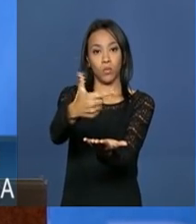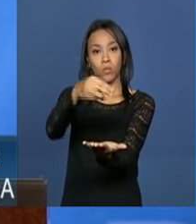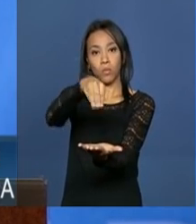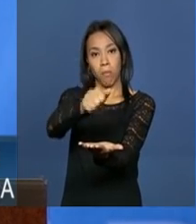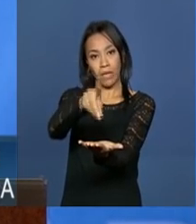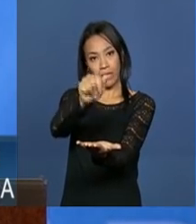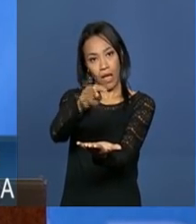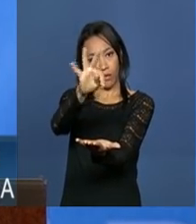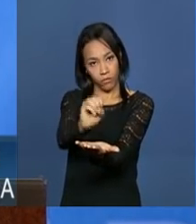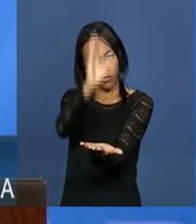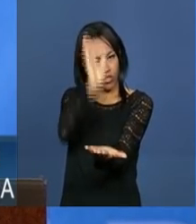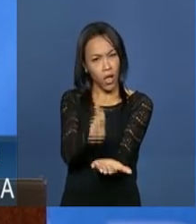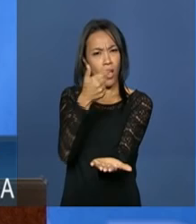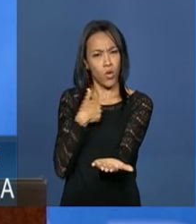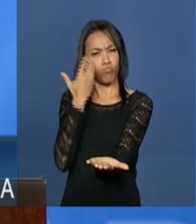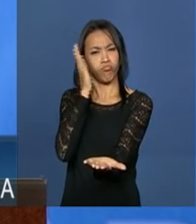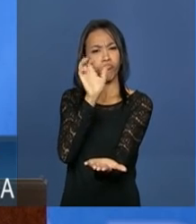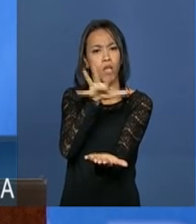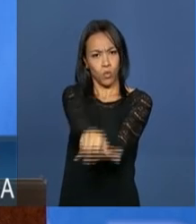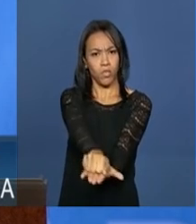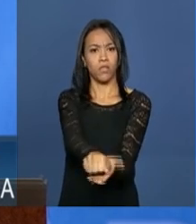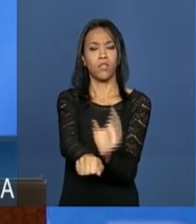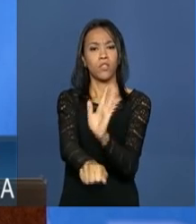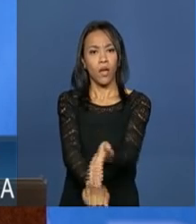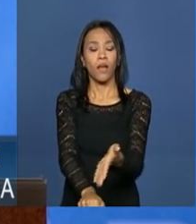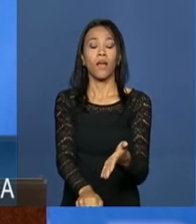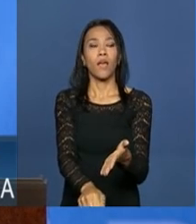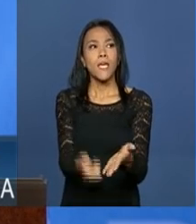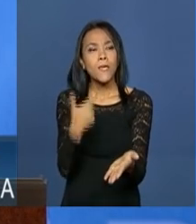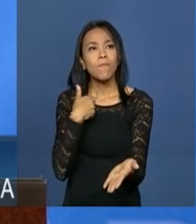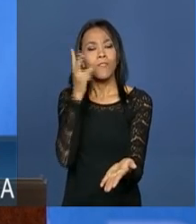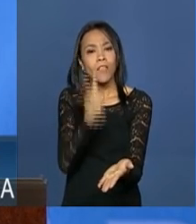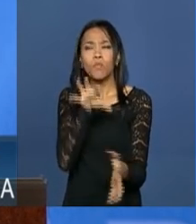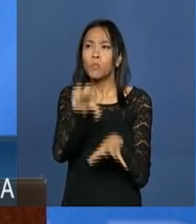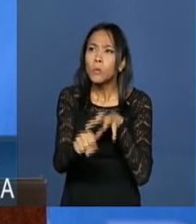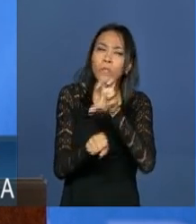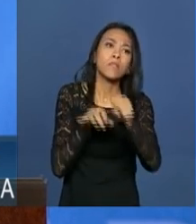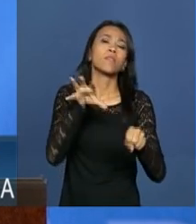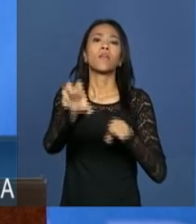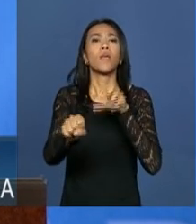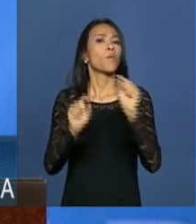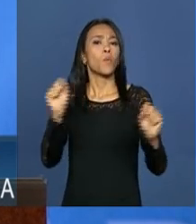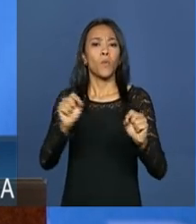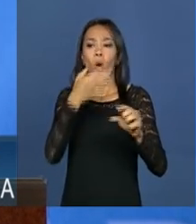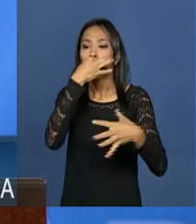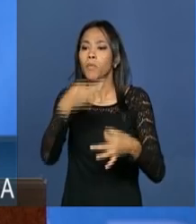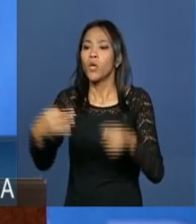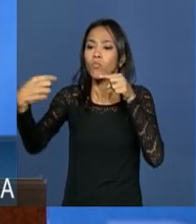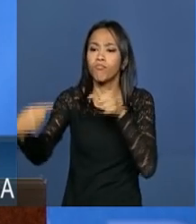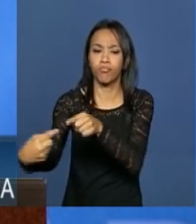desde a primeira hora, busco, busquei e buscarei consensos